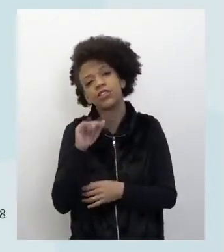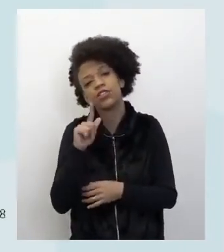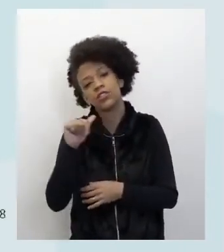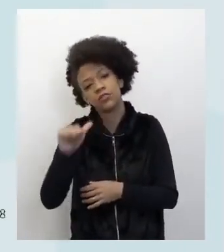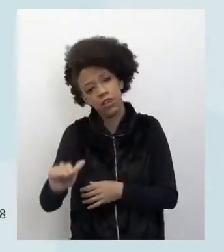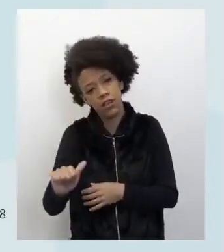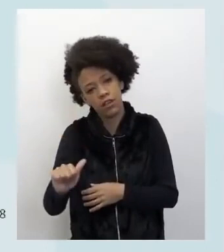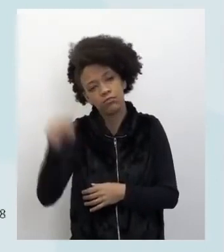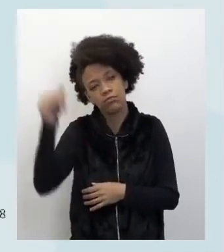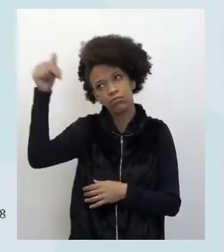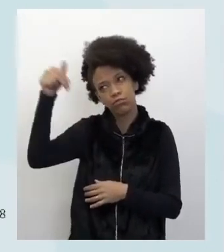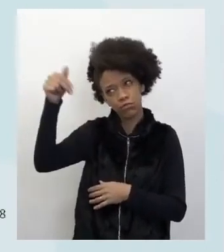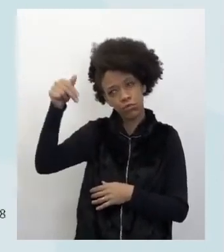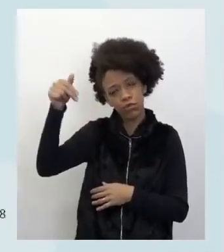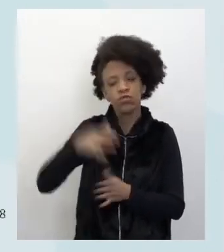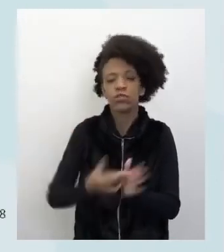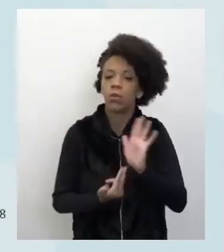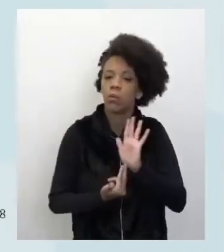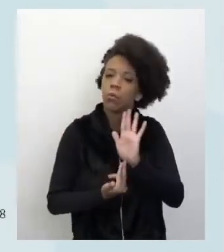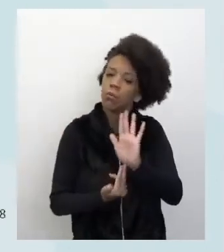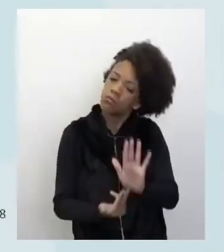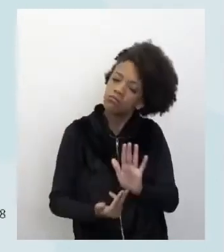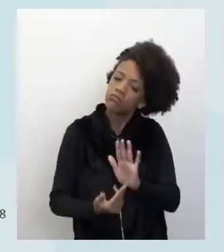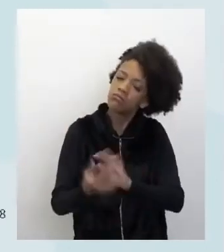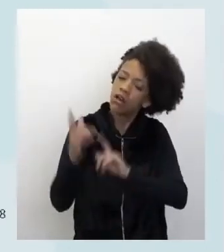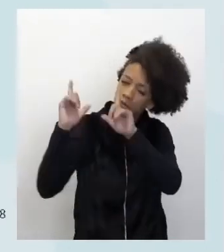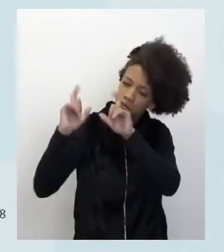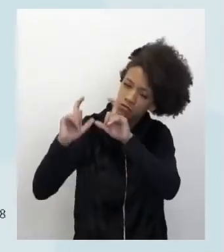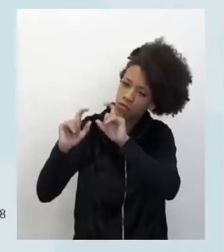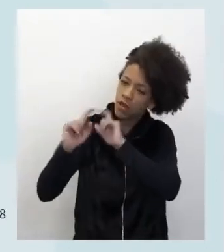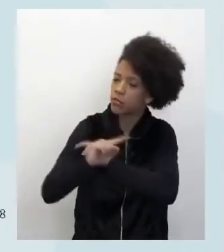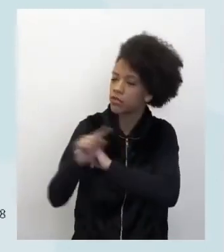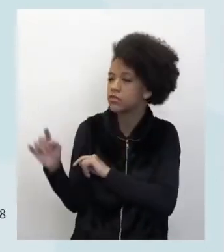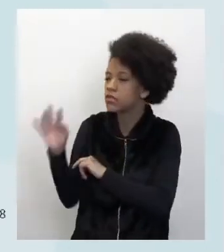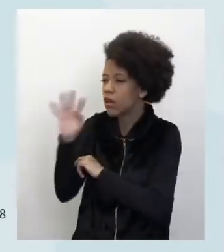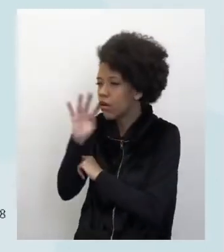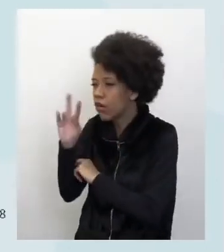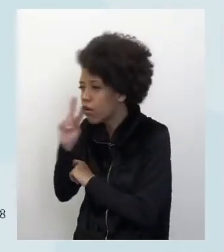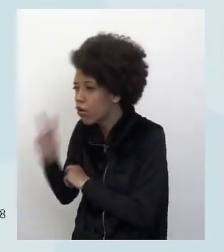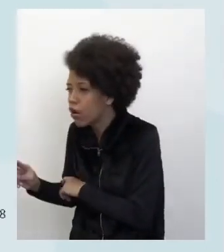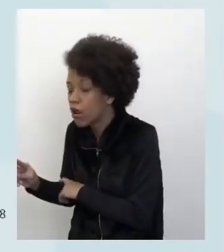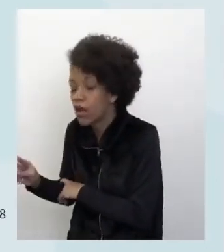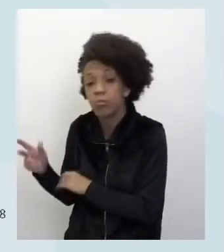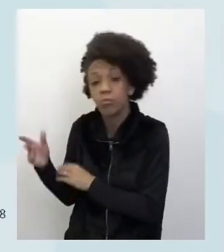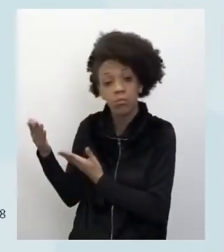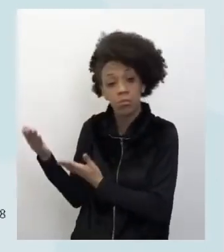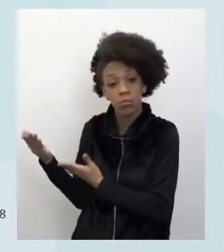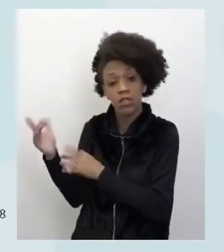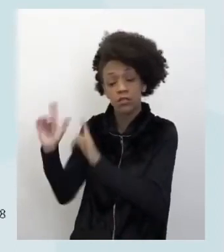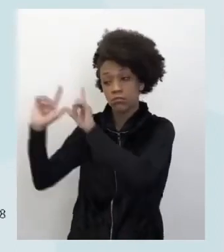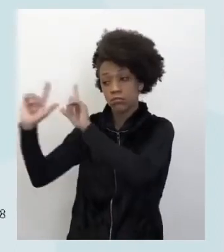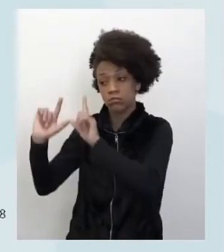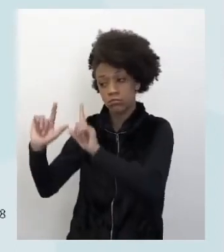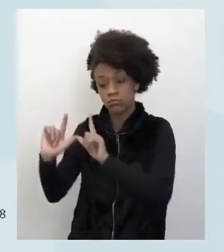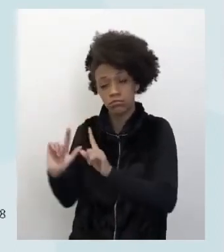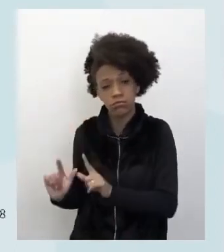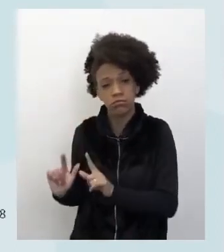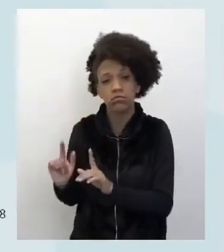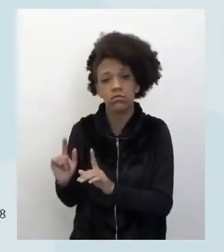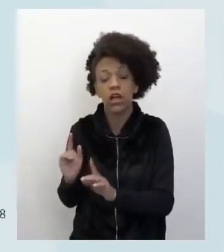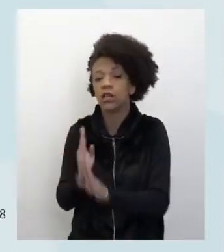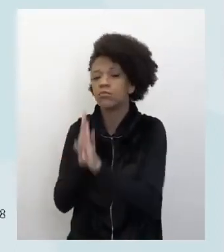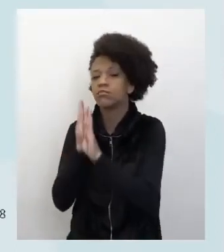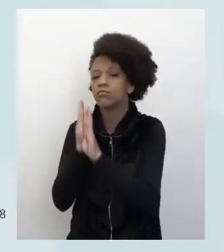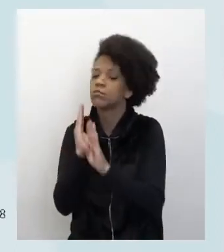uma fotografia para que você consiga reconhecer, no caso aí, esse padrão encontrado nesse bioma.